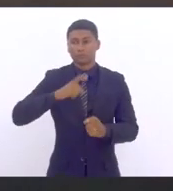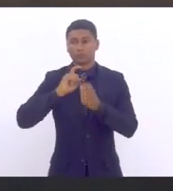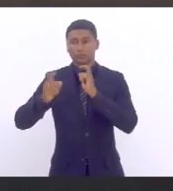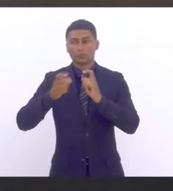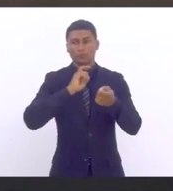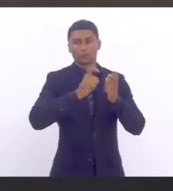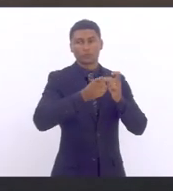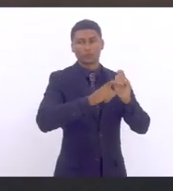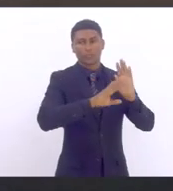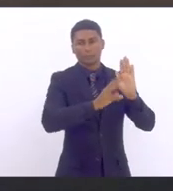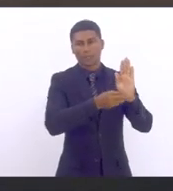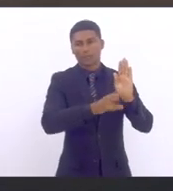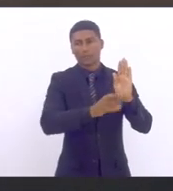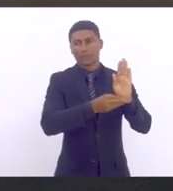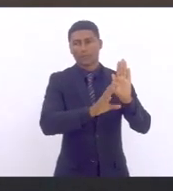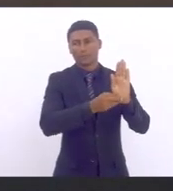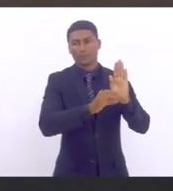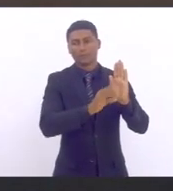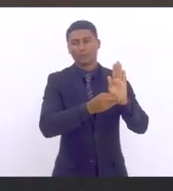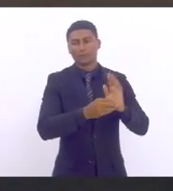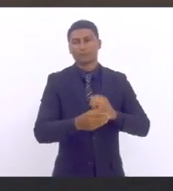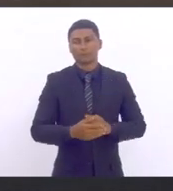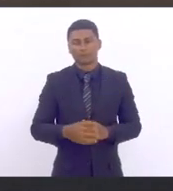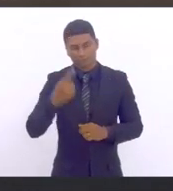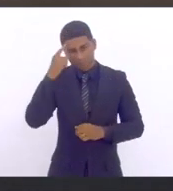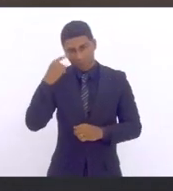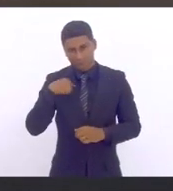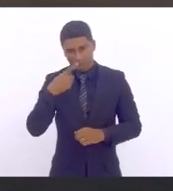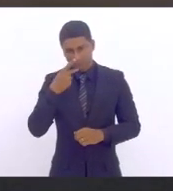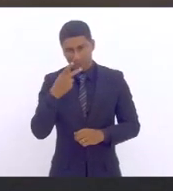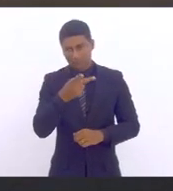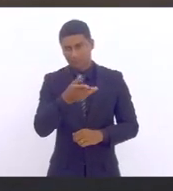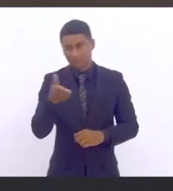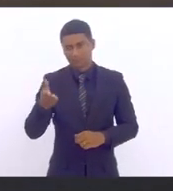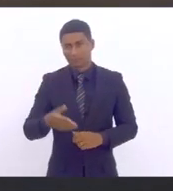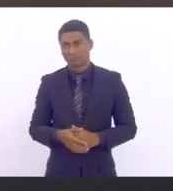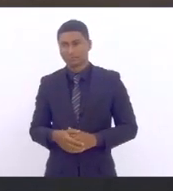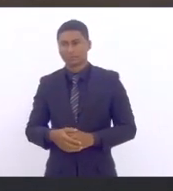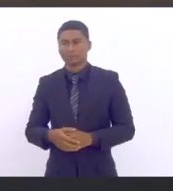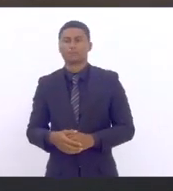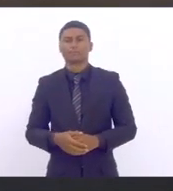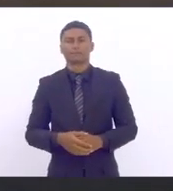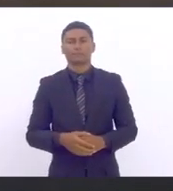ou subemendas, como eu falei antes da vossa intervenção.